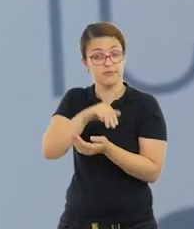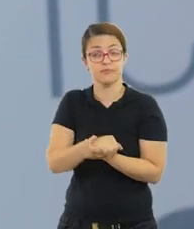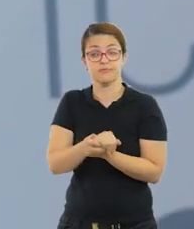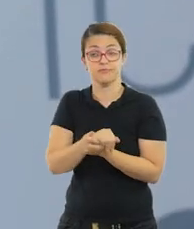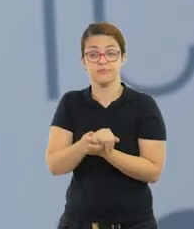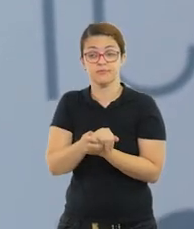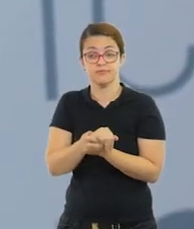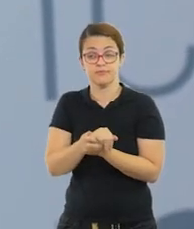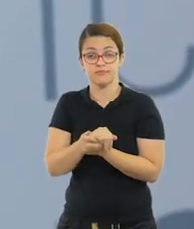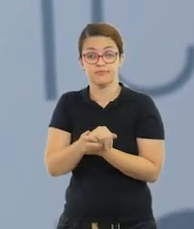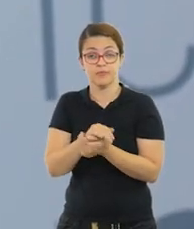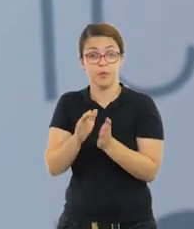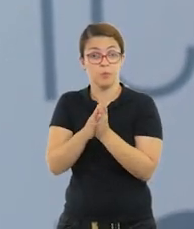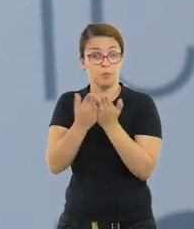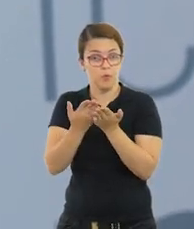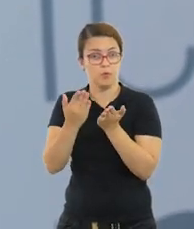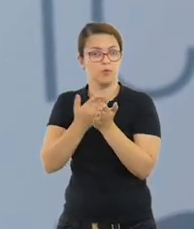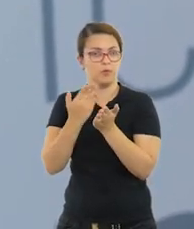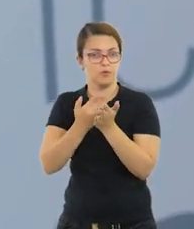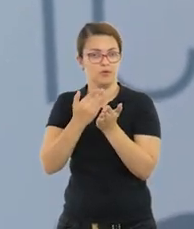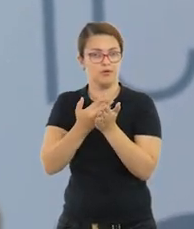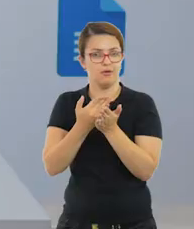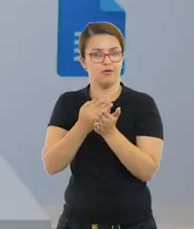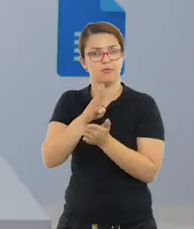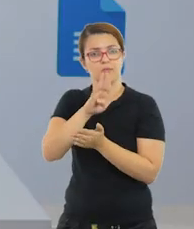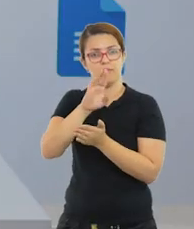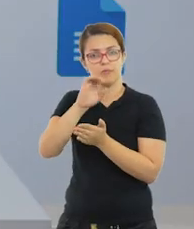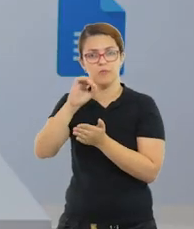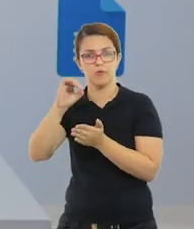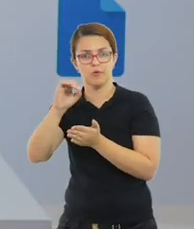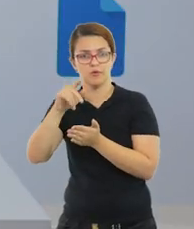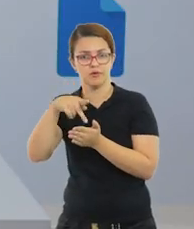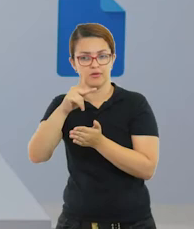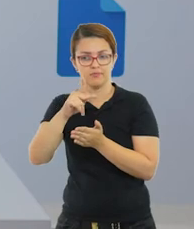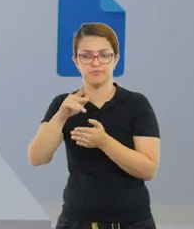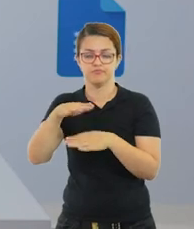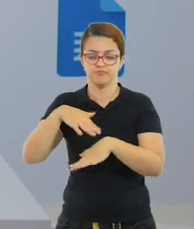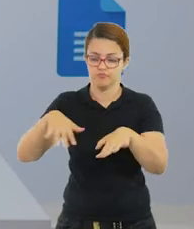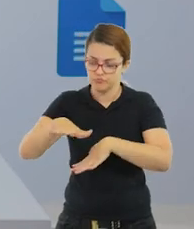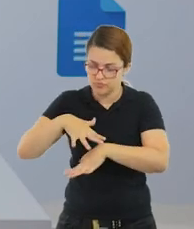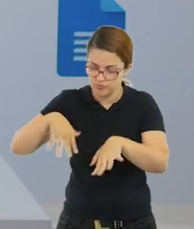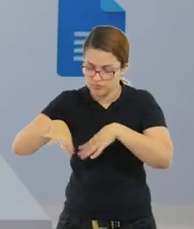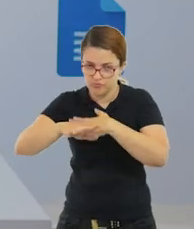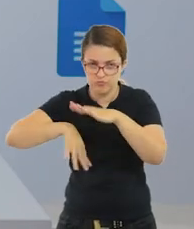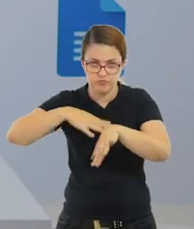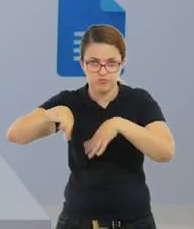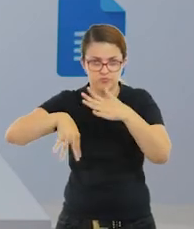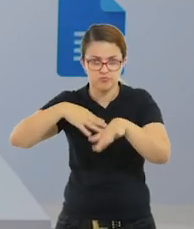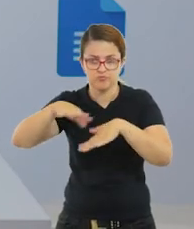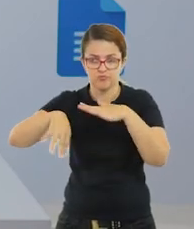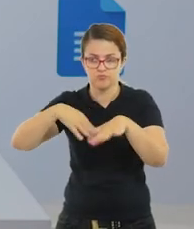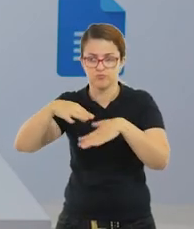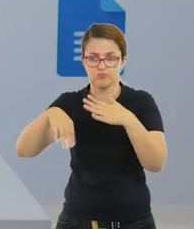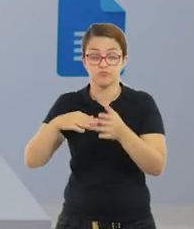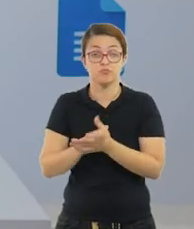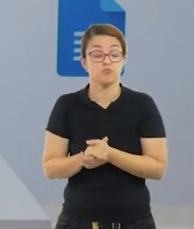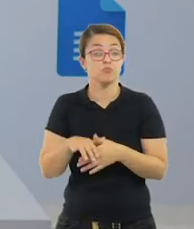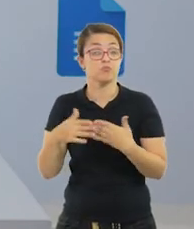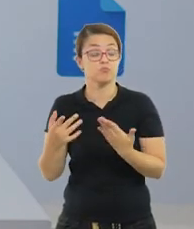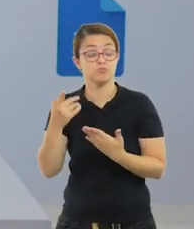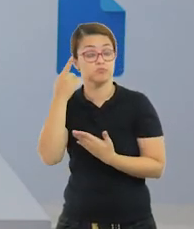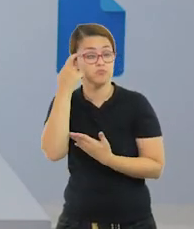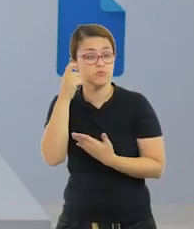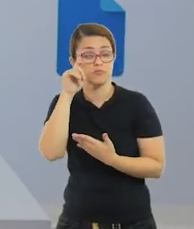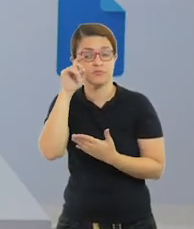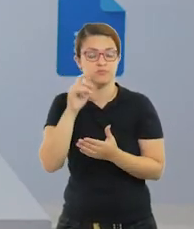caneta, e um book, que é um livro, ok? Coloquei aqui na mesa, dei uma baralhadinha e tudo mais. Qual